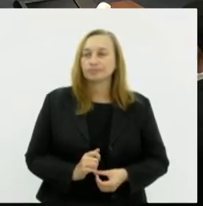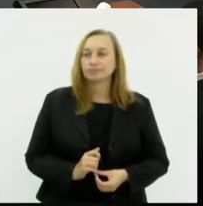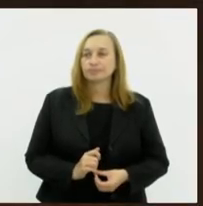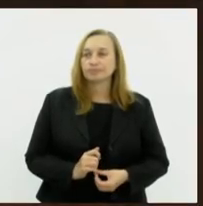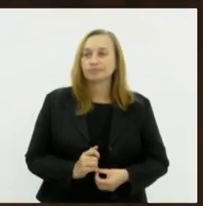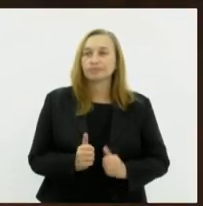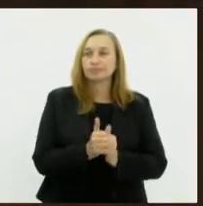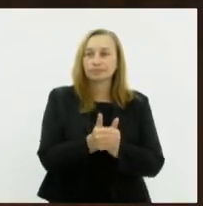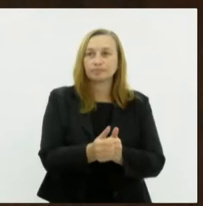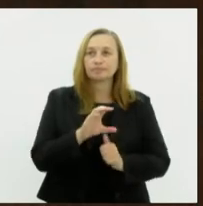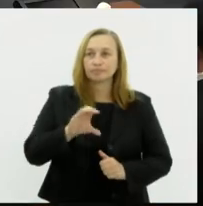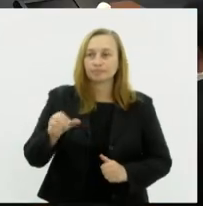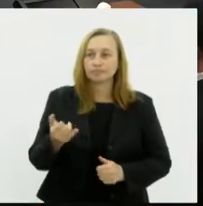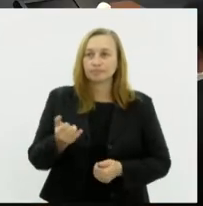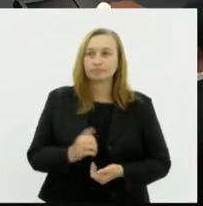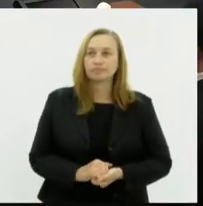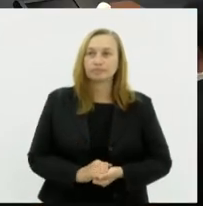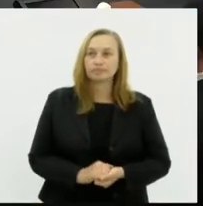Acompanha a CCJ.